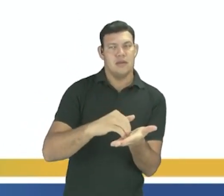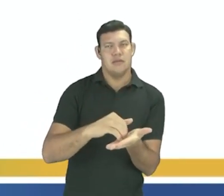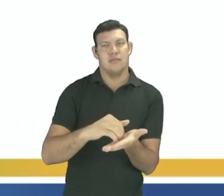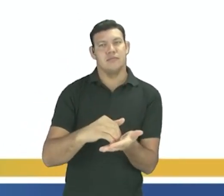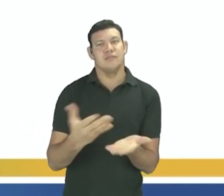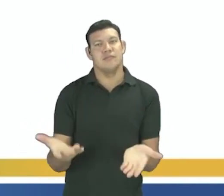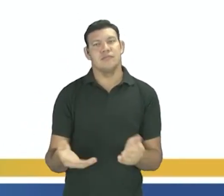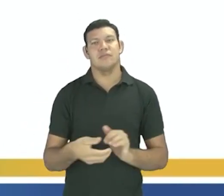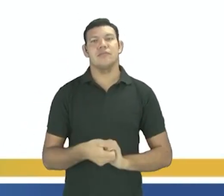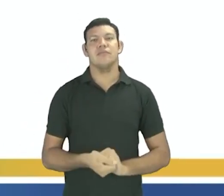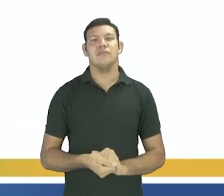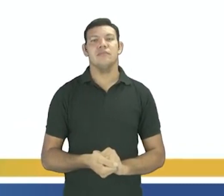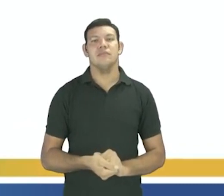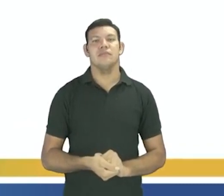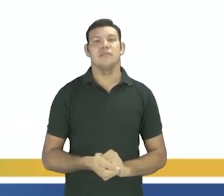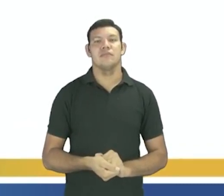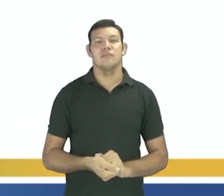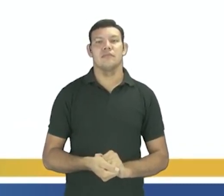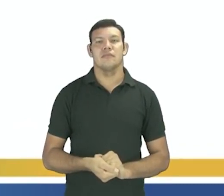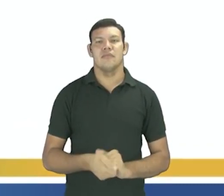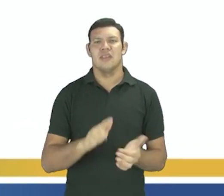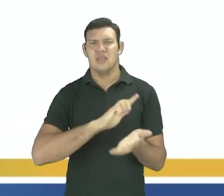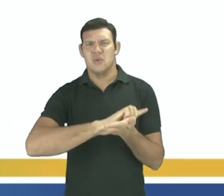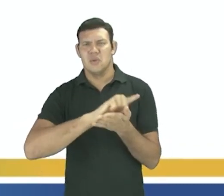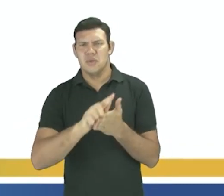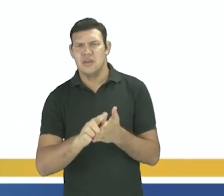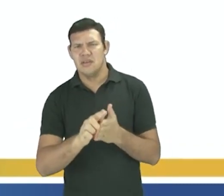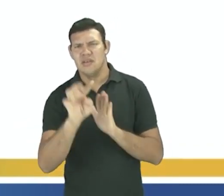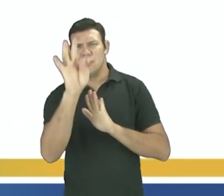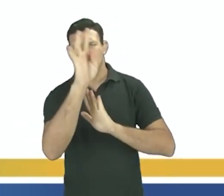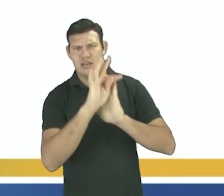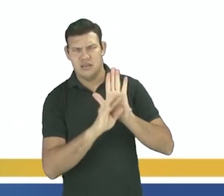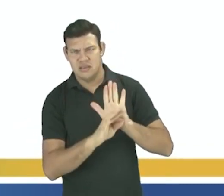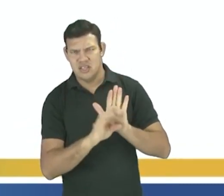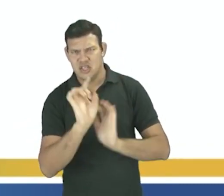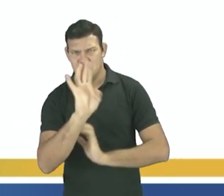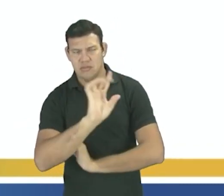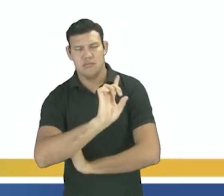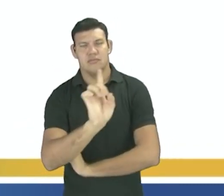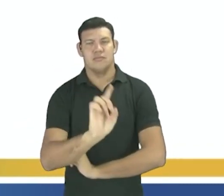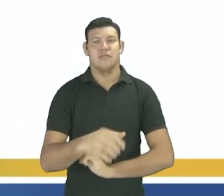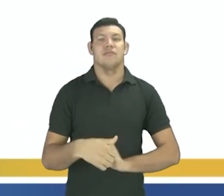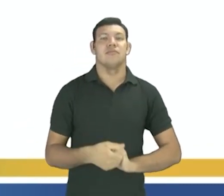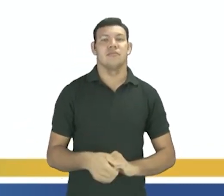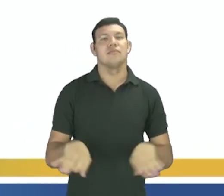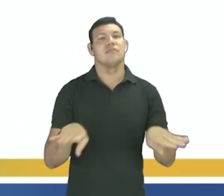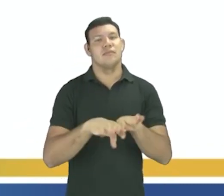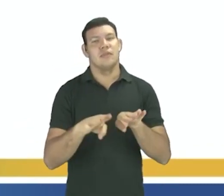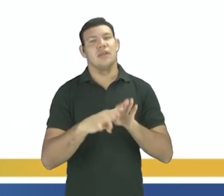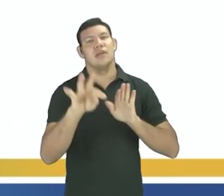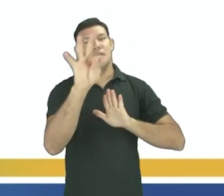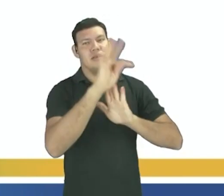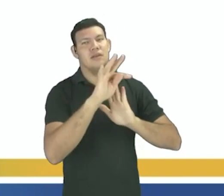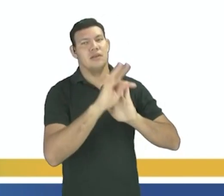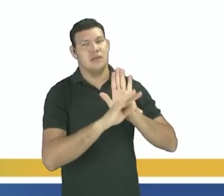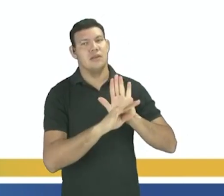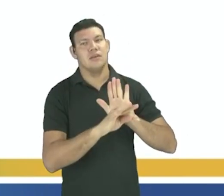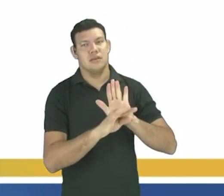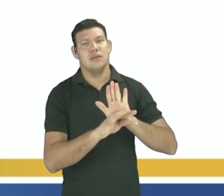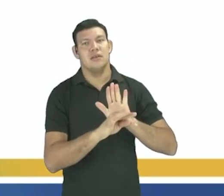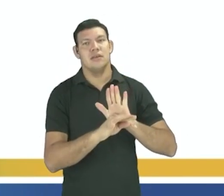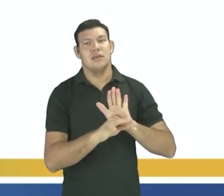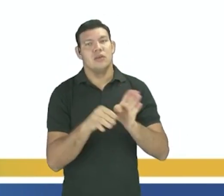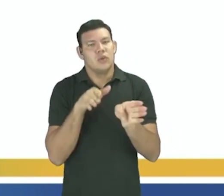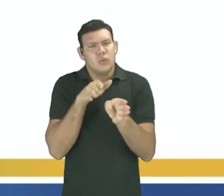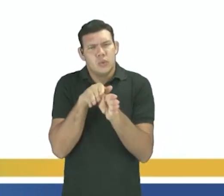ela não está reduzida a somente um gênero textual, outra característica importante. Ela pode ser um texto também de